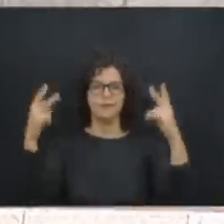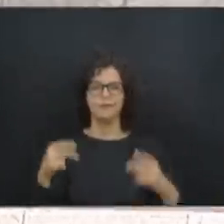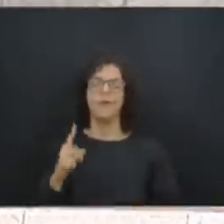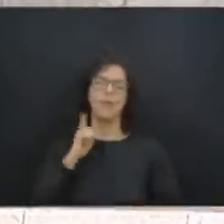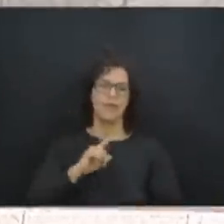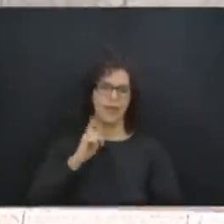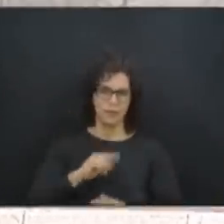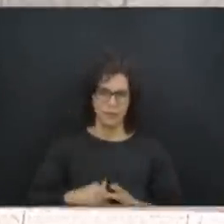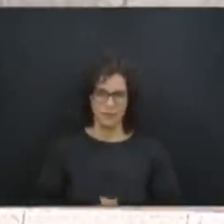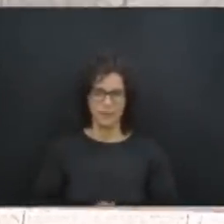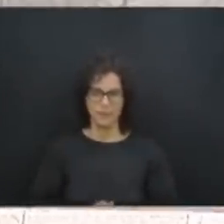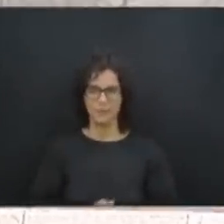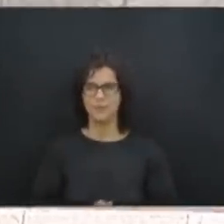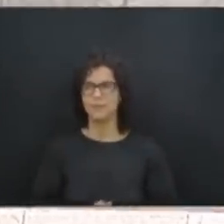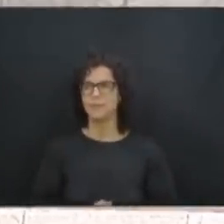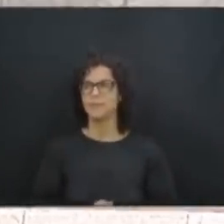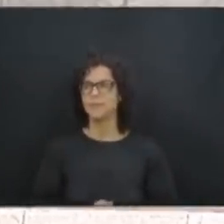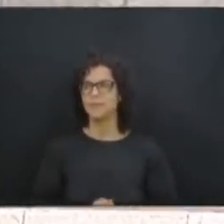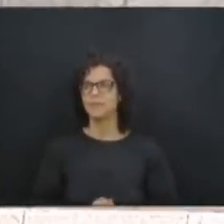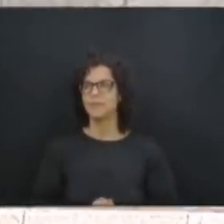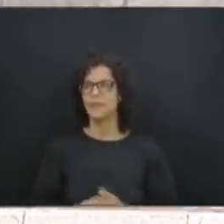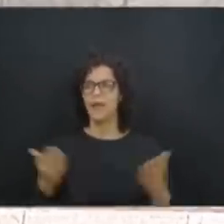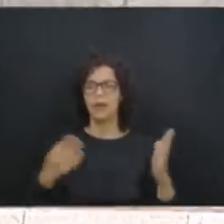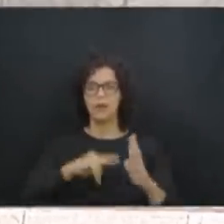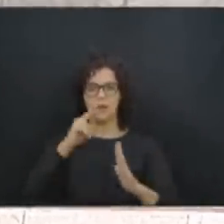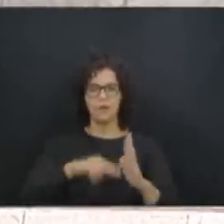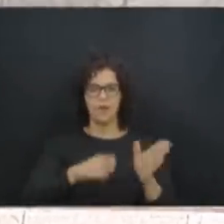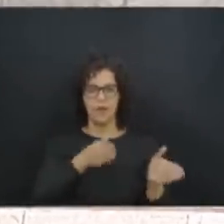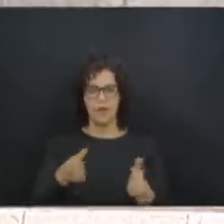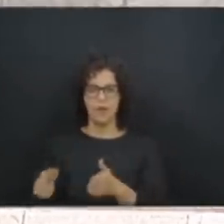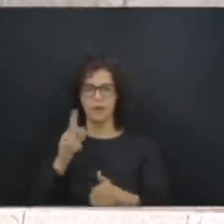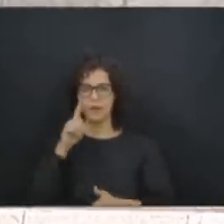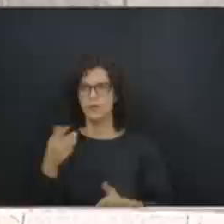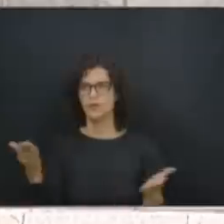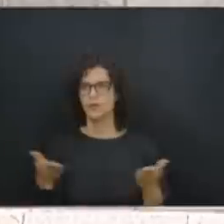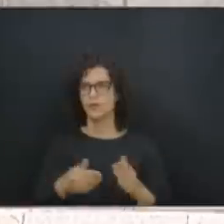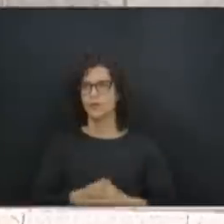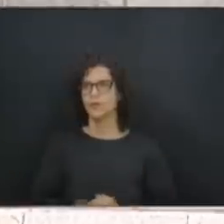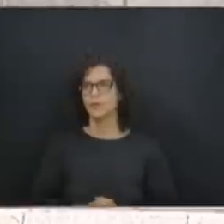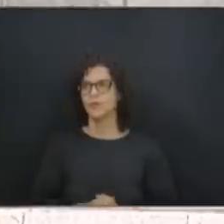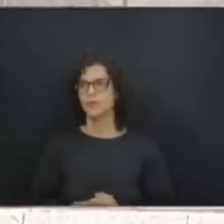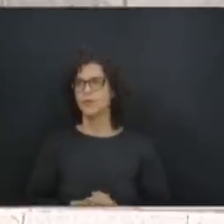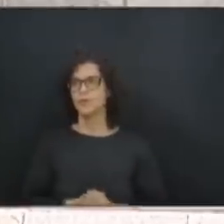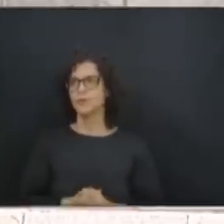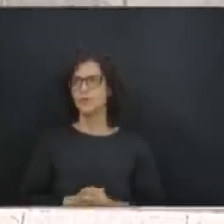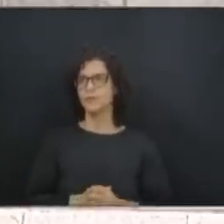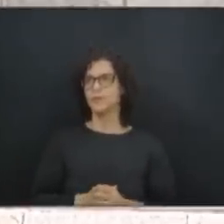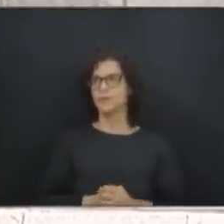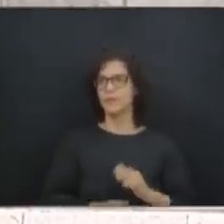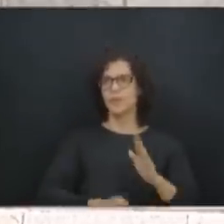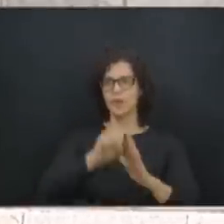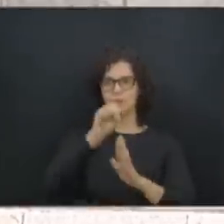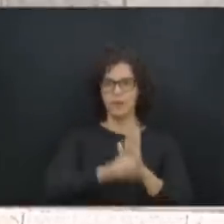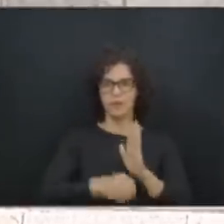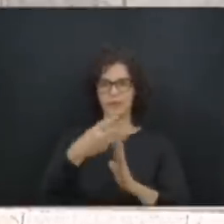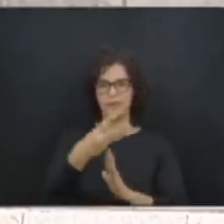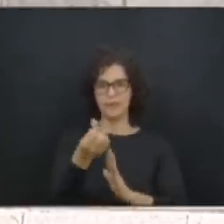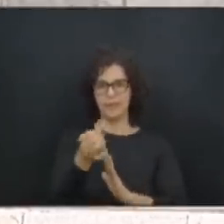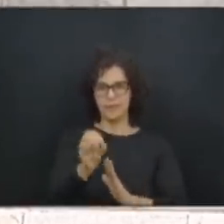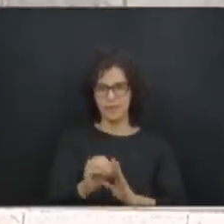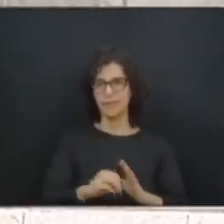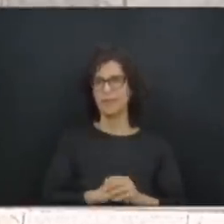mas se e eu passo aqui a leitura da hora do expediente Ofício nº